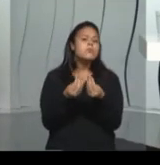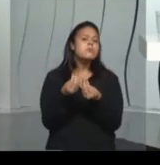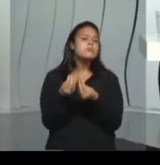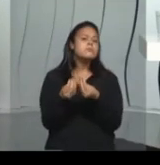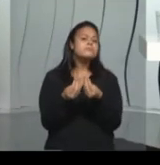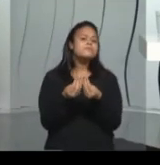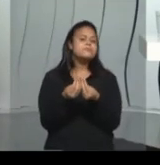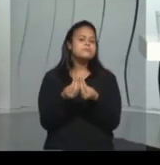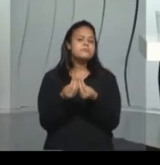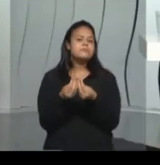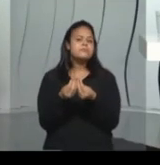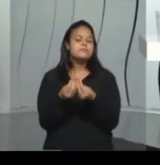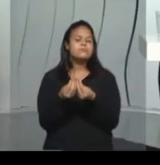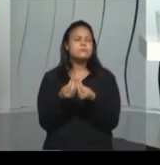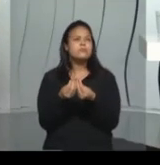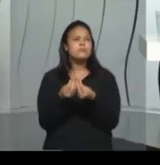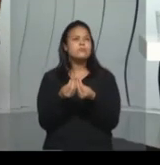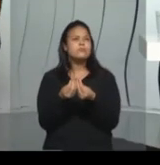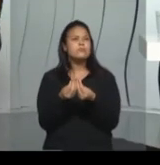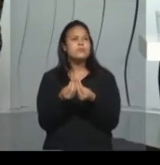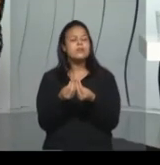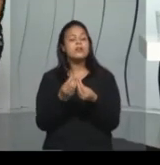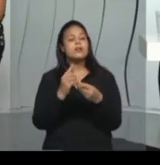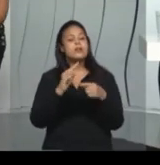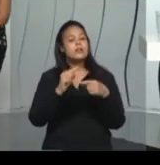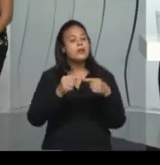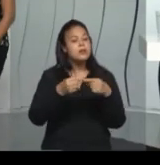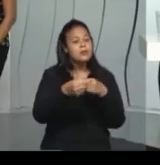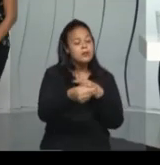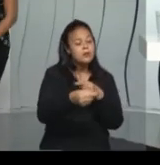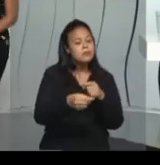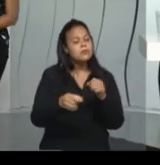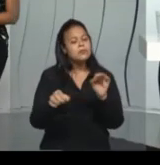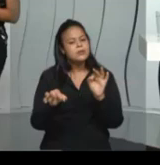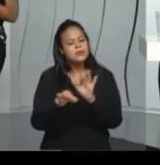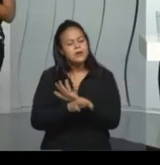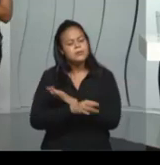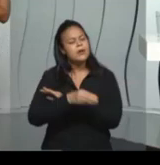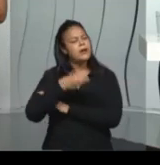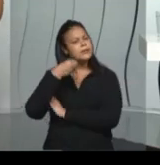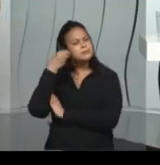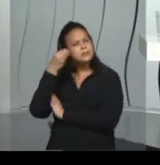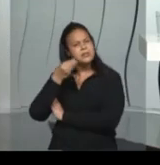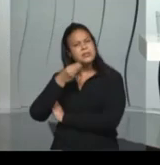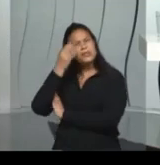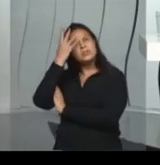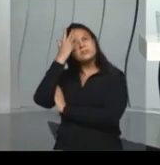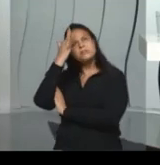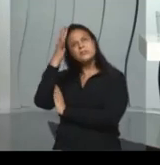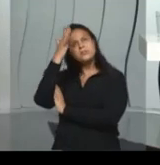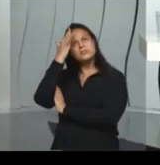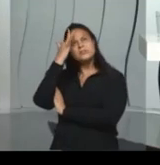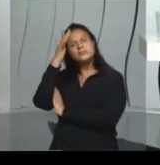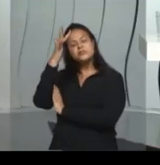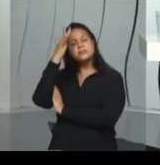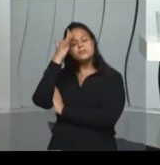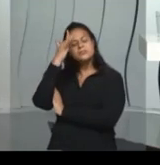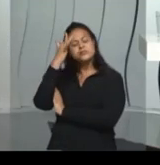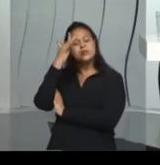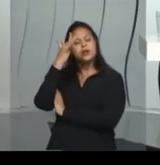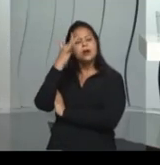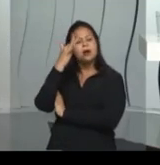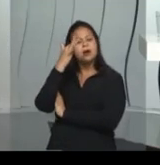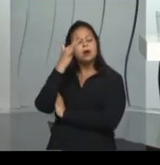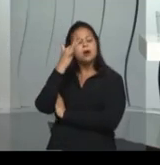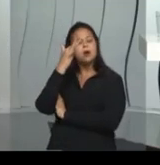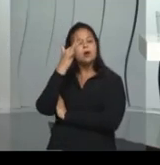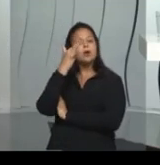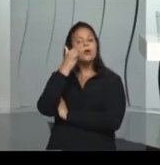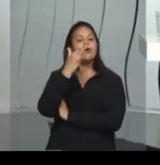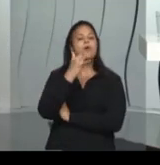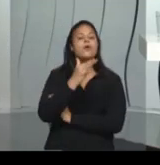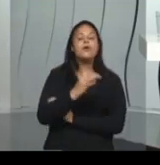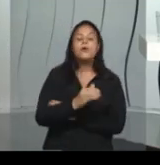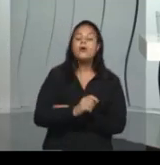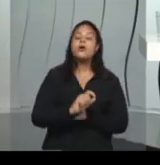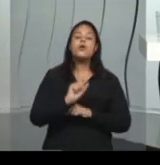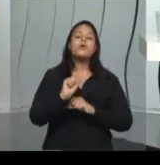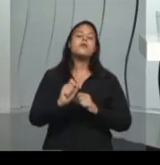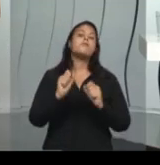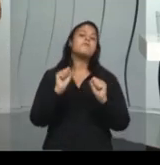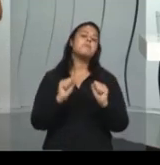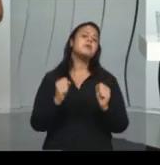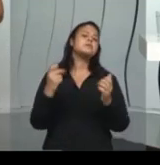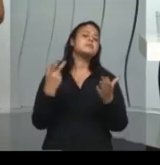ela faz essa reflexão sobre essas experiências e a consequência dos fatos,